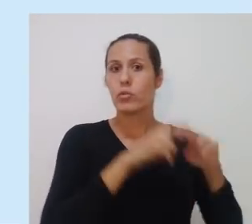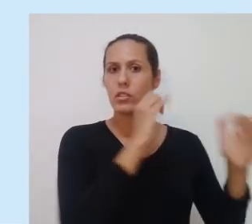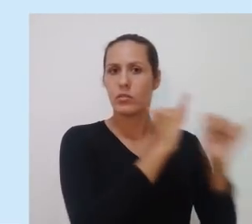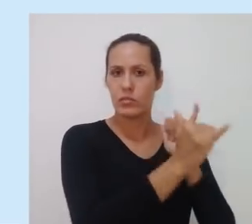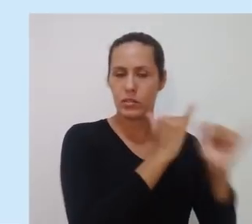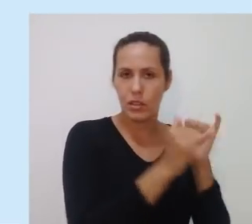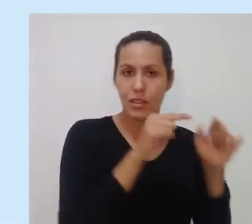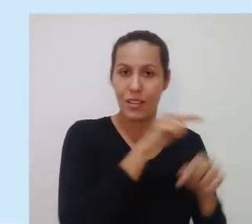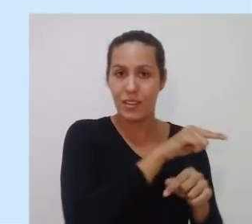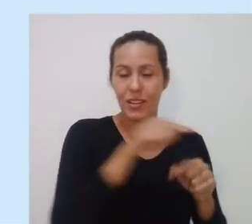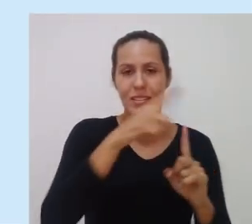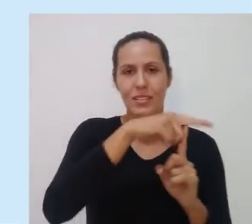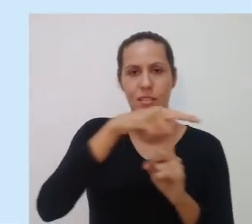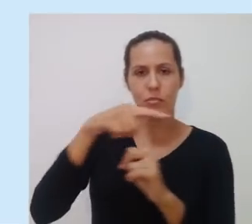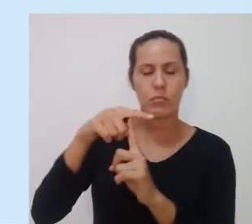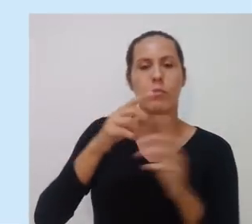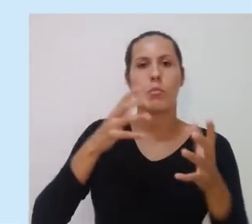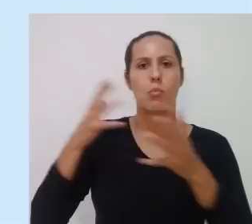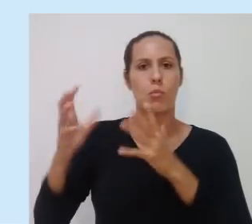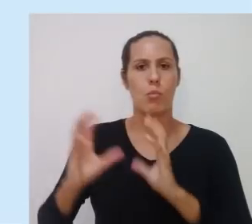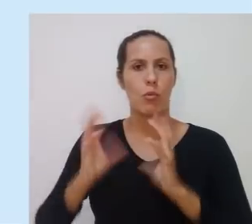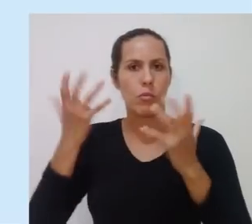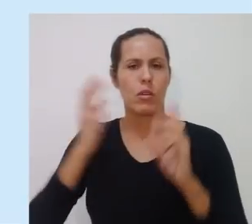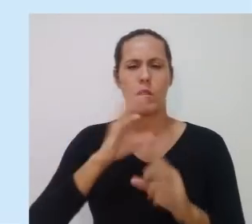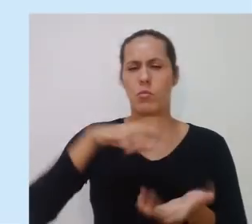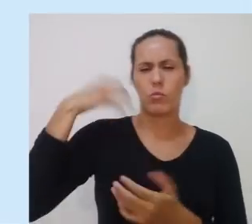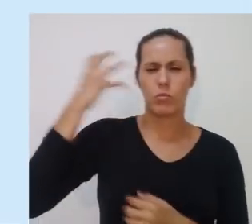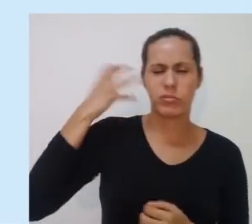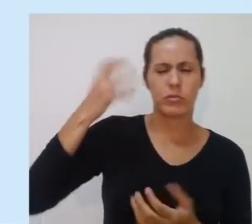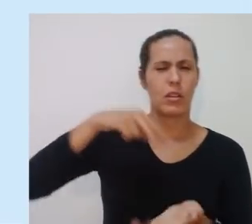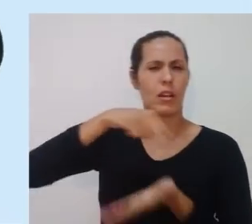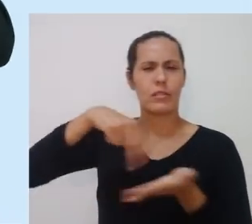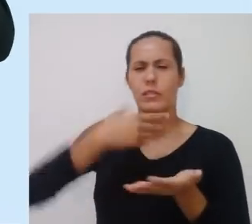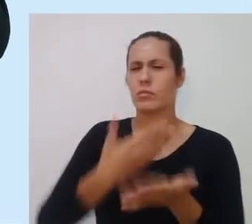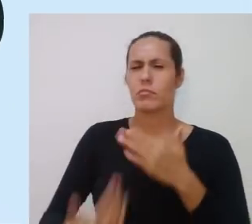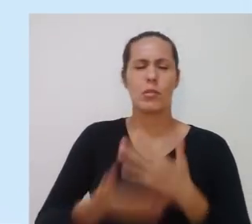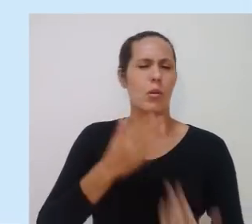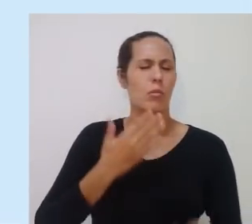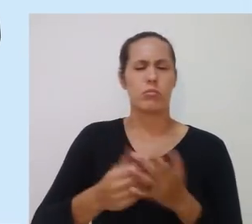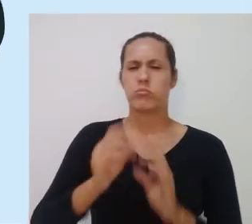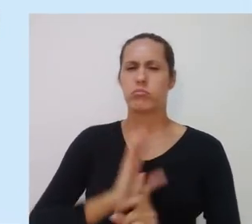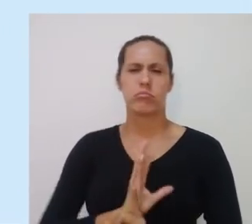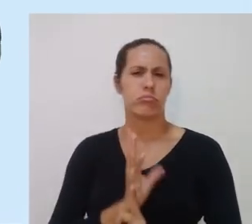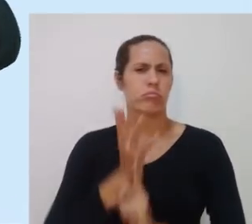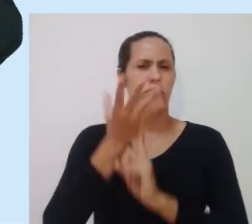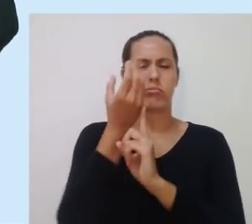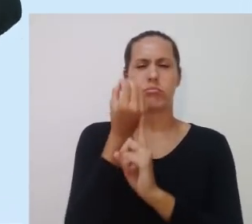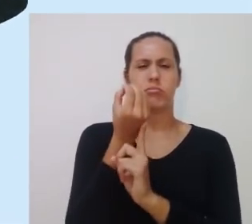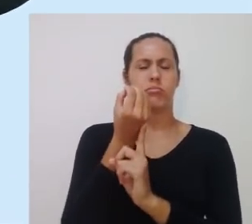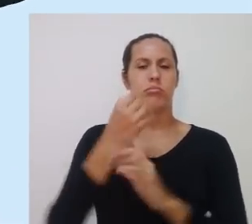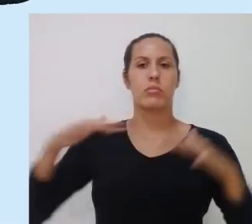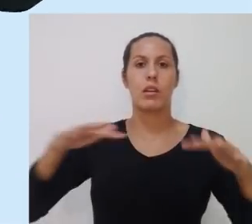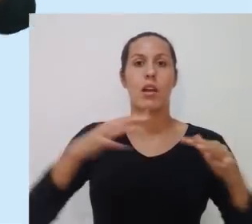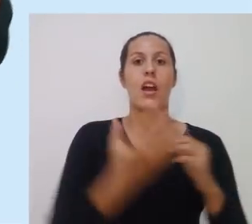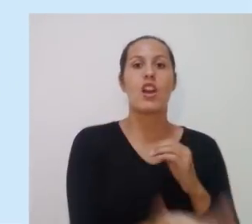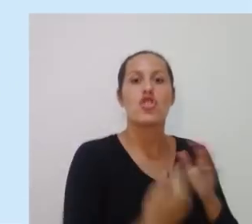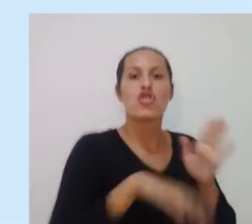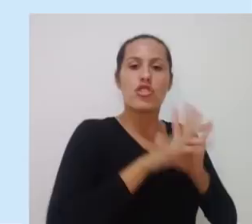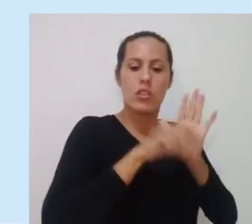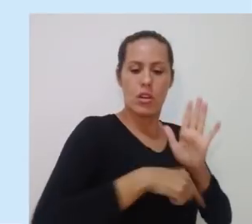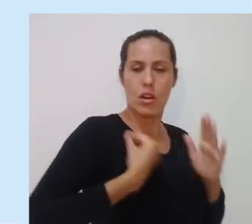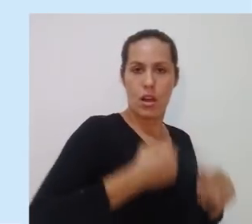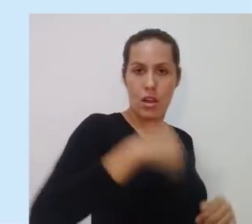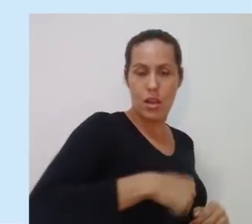conhecemos como internet. Por causa da internet, esse tipo de coisa, a música, a dança e qualquer